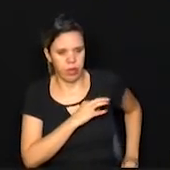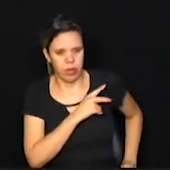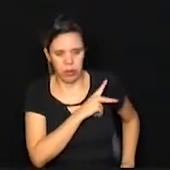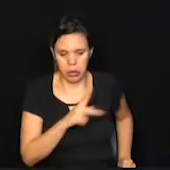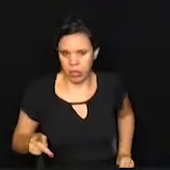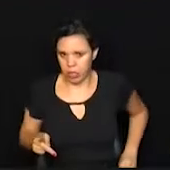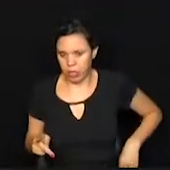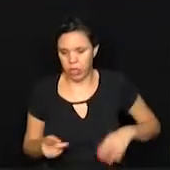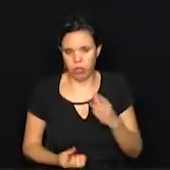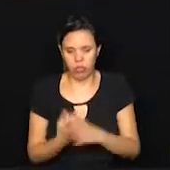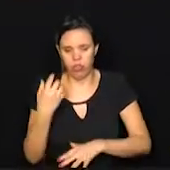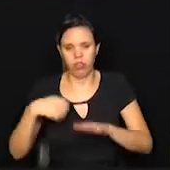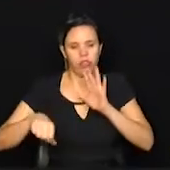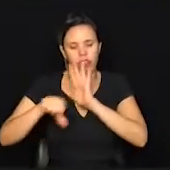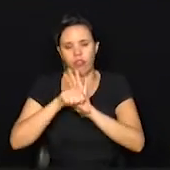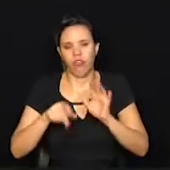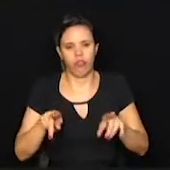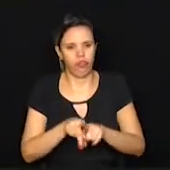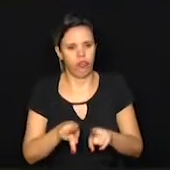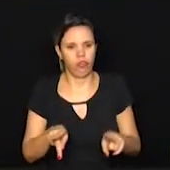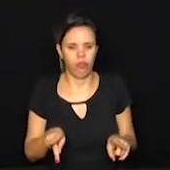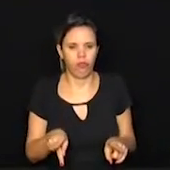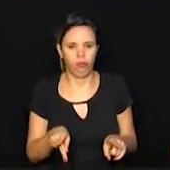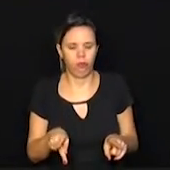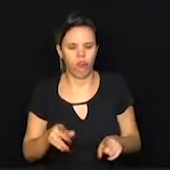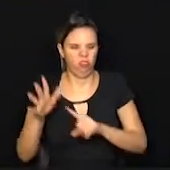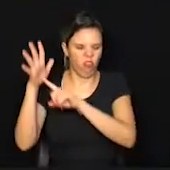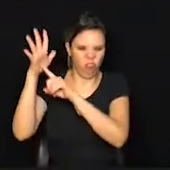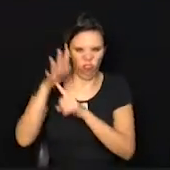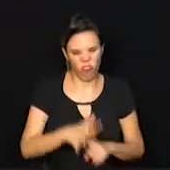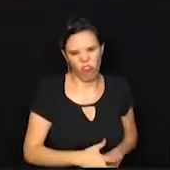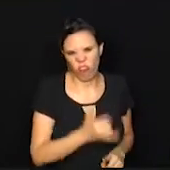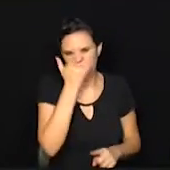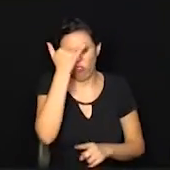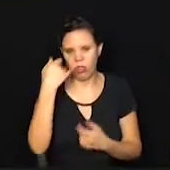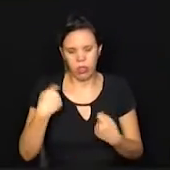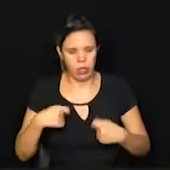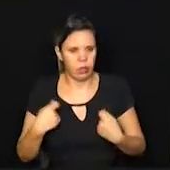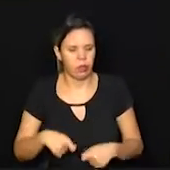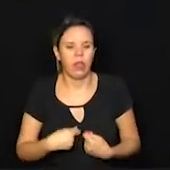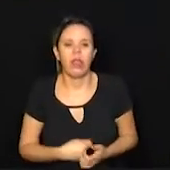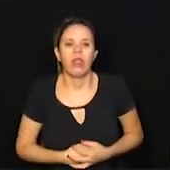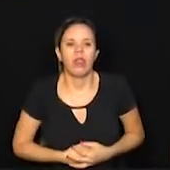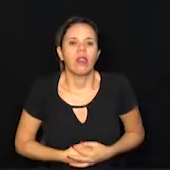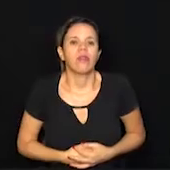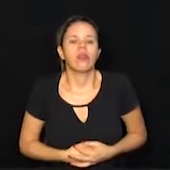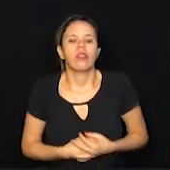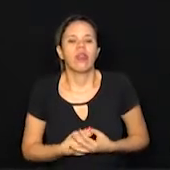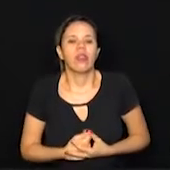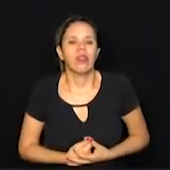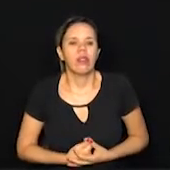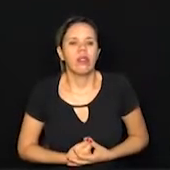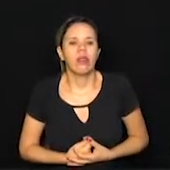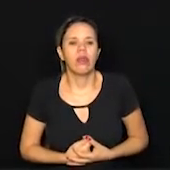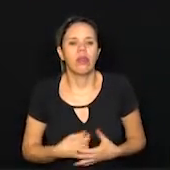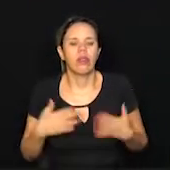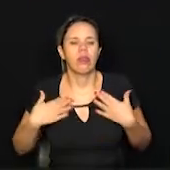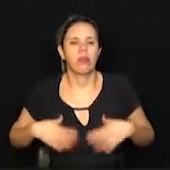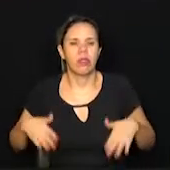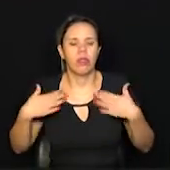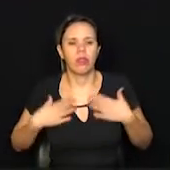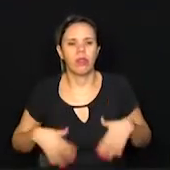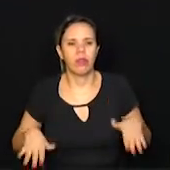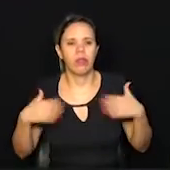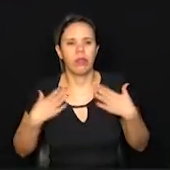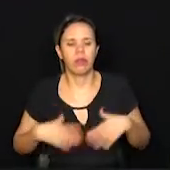viram cometido crimes de tortura desaparecimento e certa então é preciso de alguma maneira acalmar essa turma EA